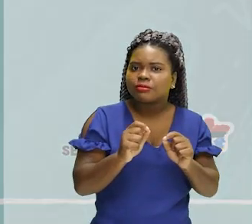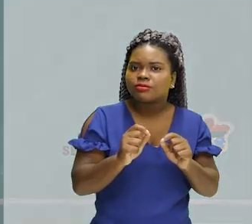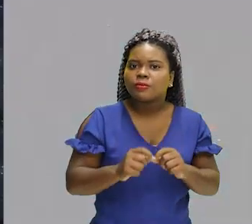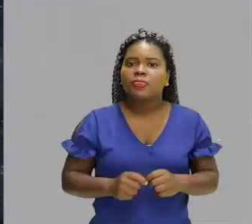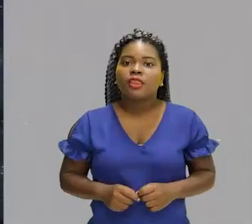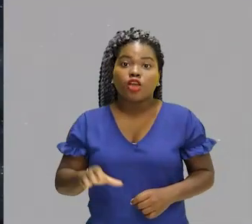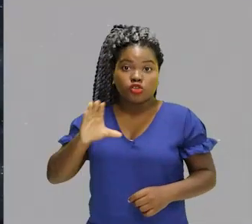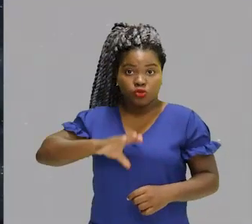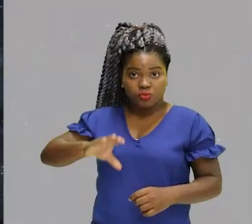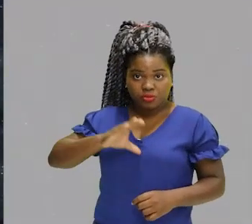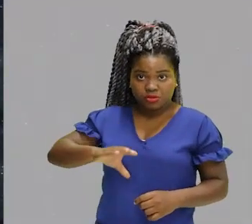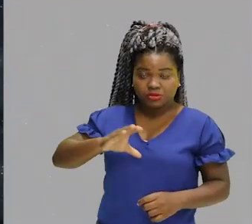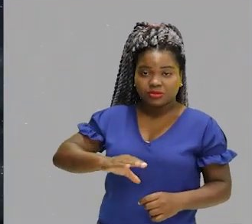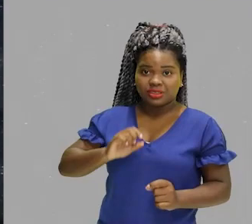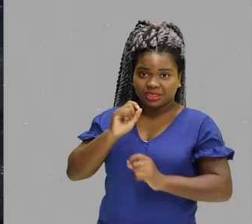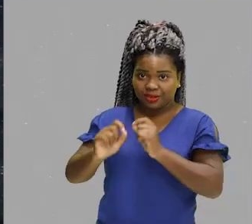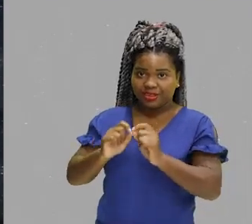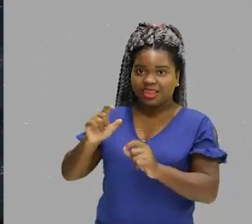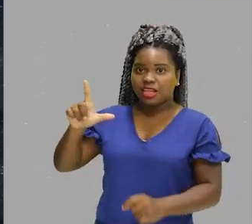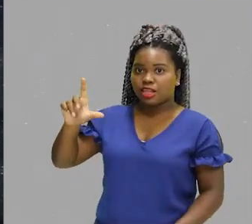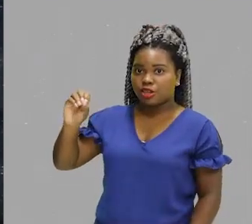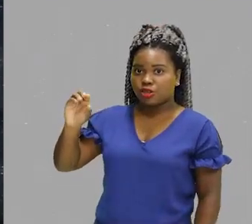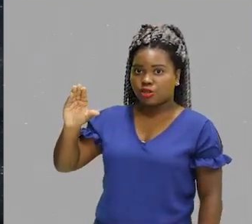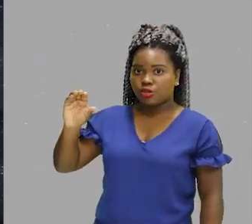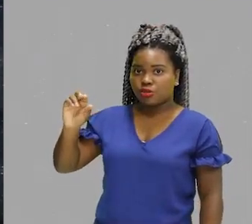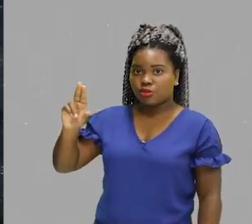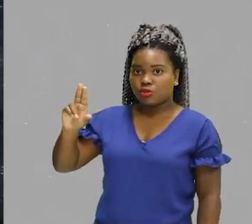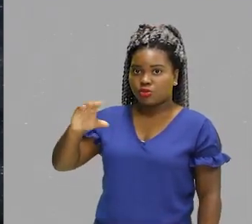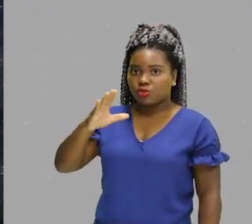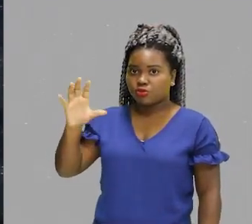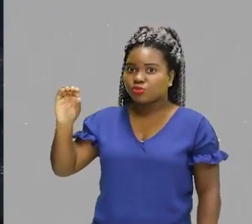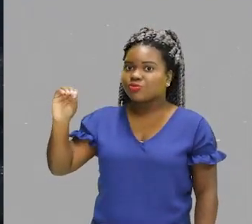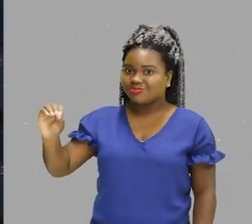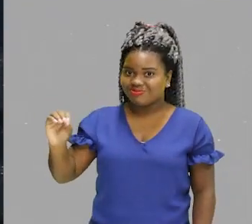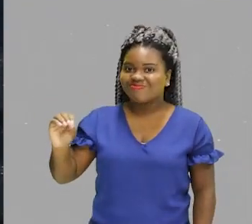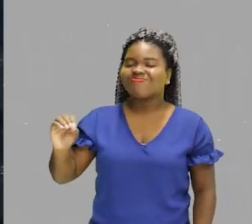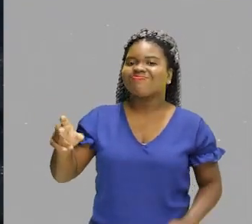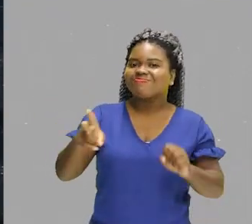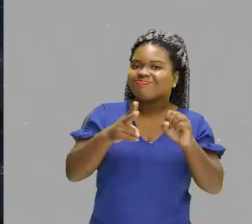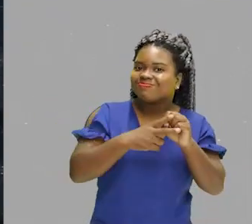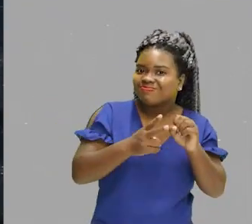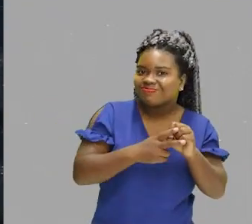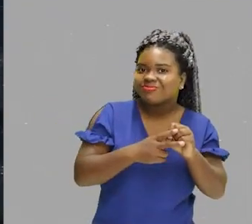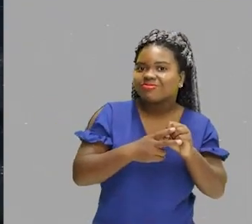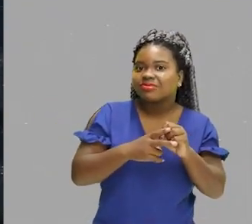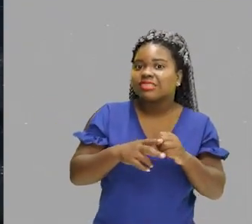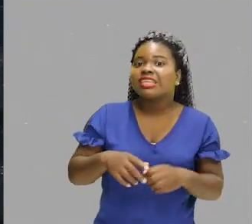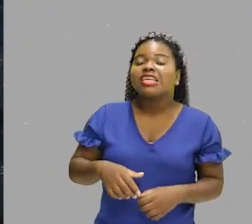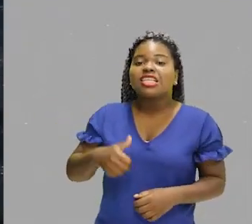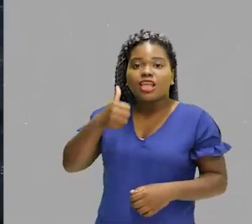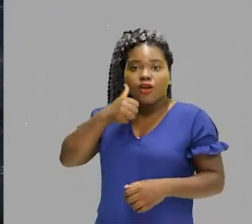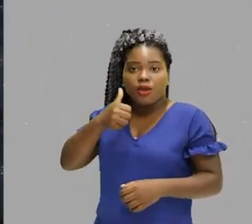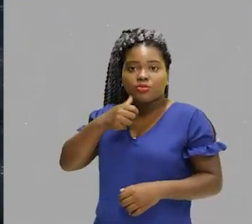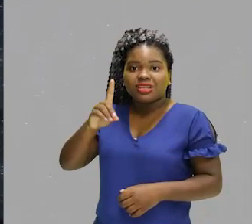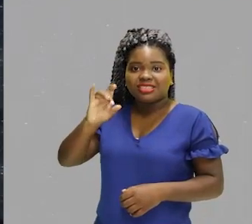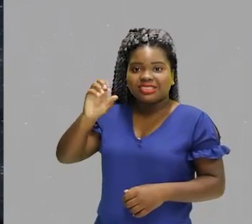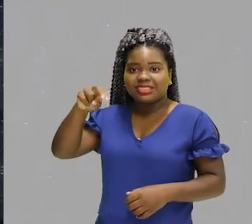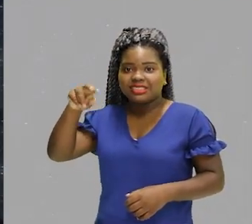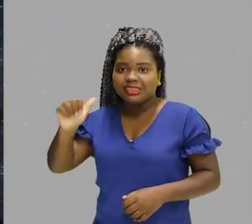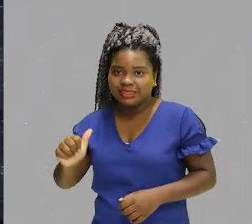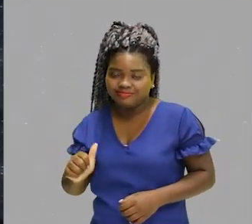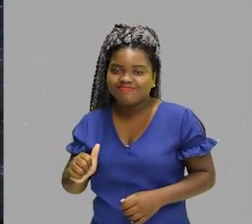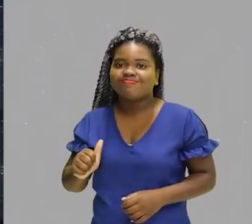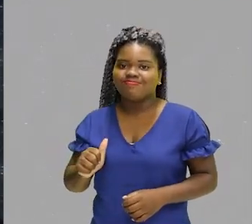chamamos na língua portuguesa de locuções verbais. Então, a Diana coloca aqui para nós que ela destaca que é o que chamamos na língua